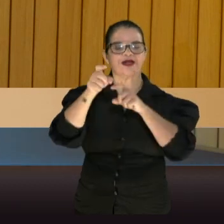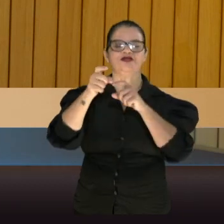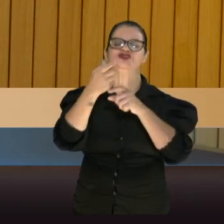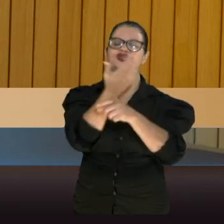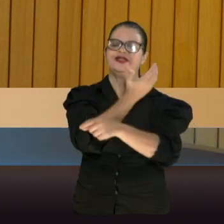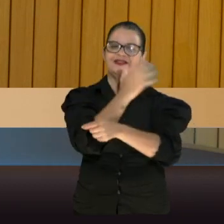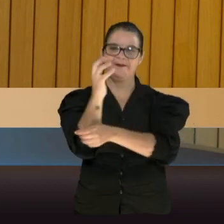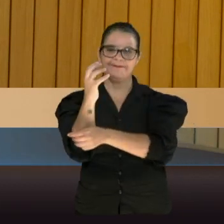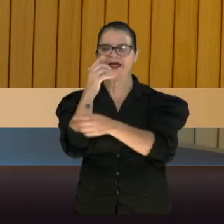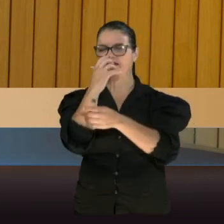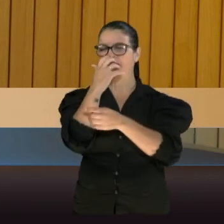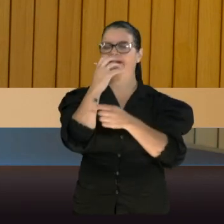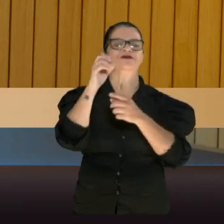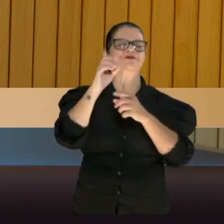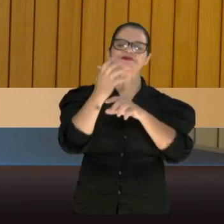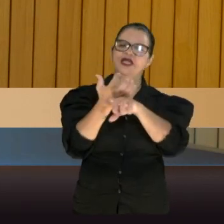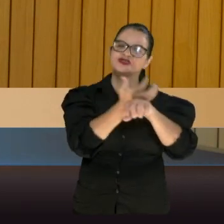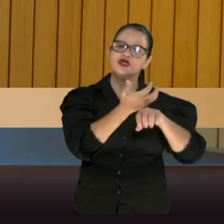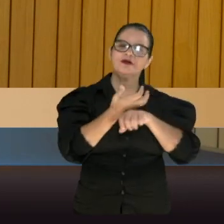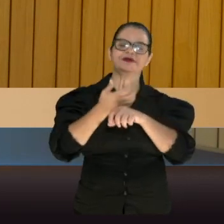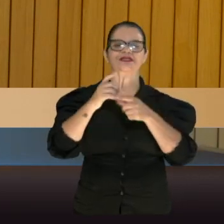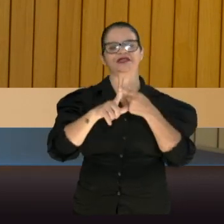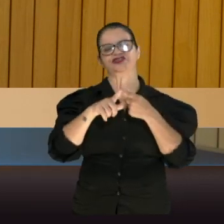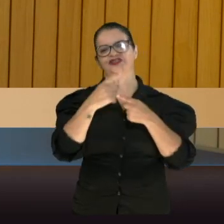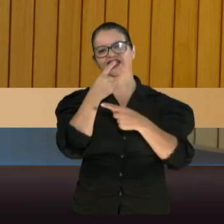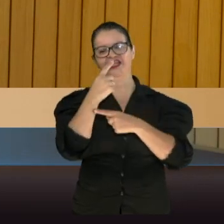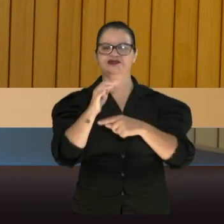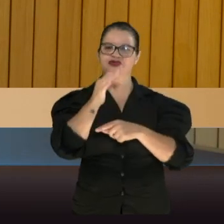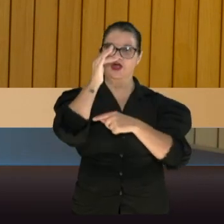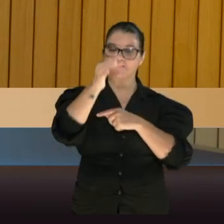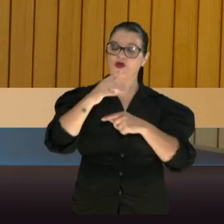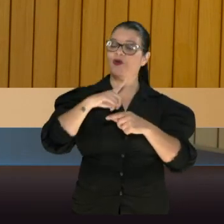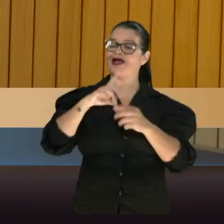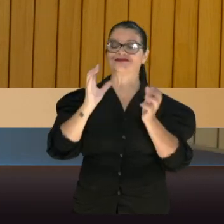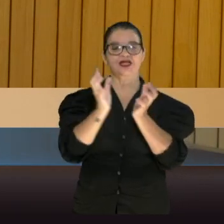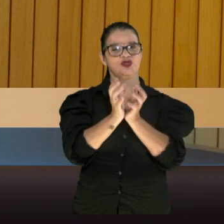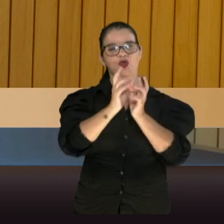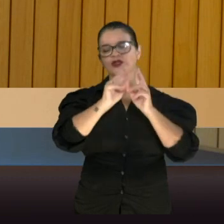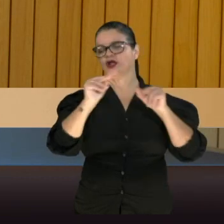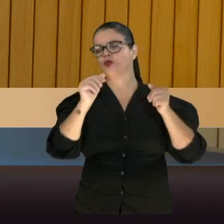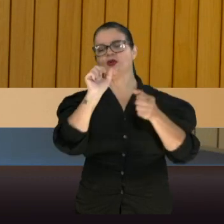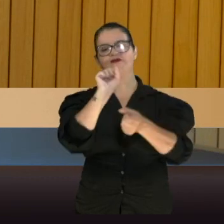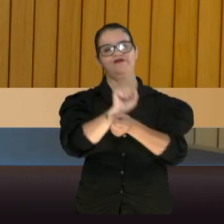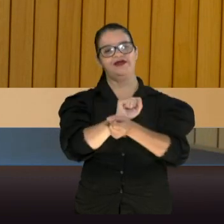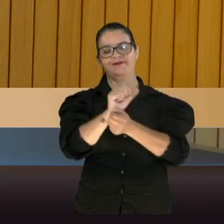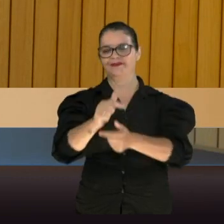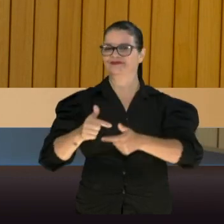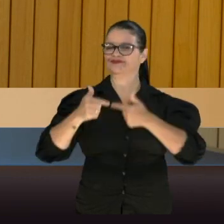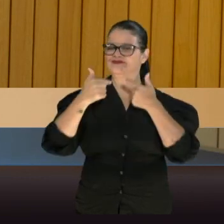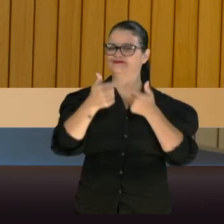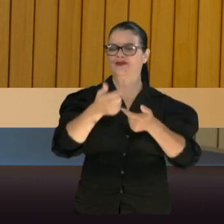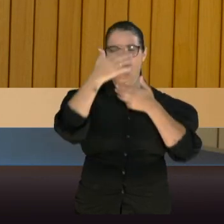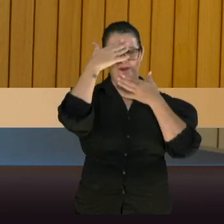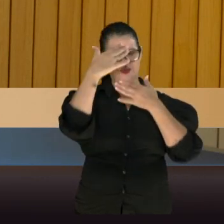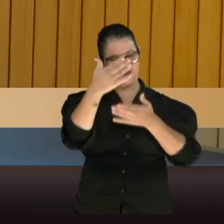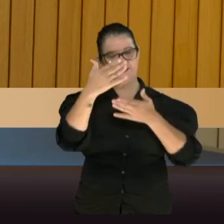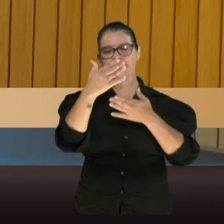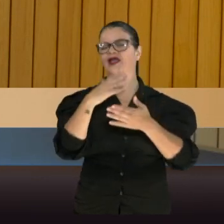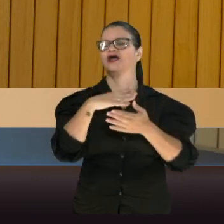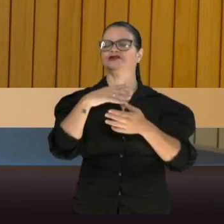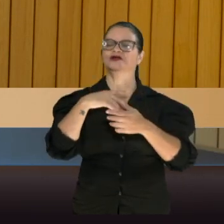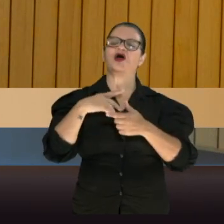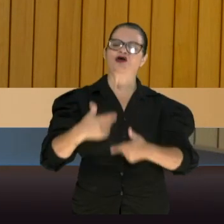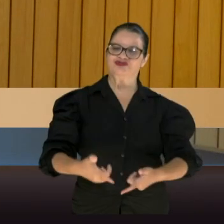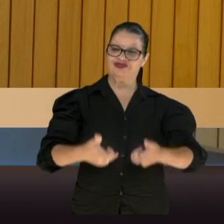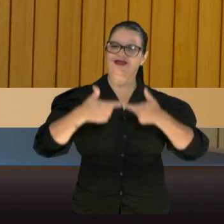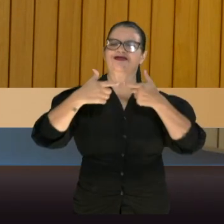Mata, das Campinas e Dentes de Flor. Essa tropa, ela nunca vai cessar de lutar. Muito obrigado aos bravos